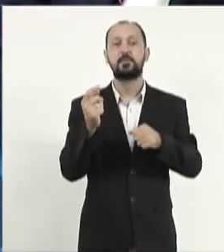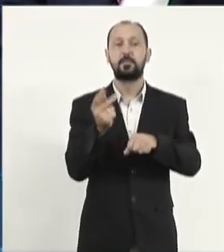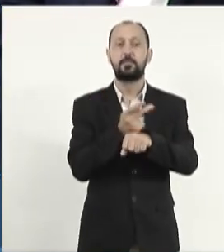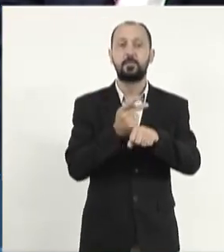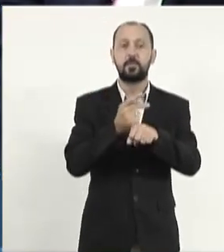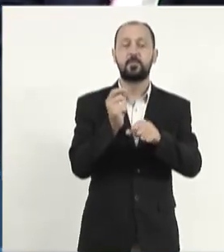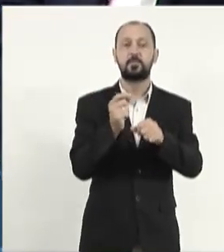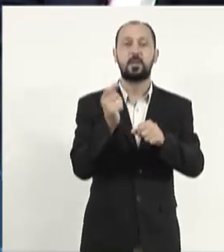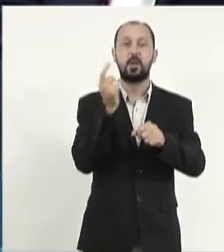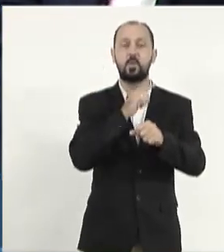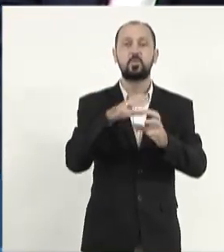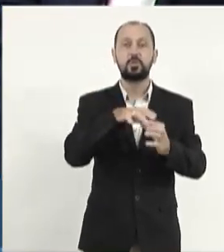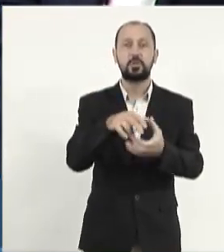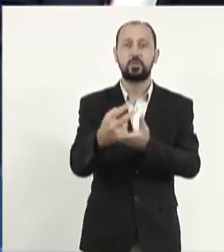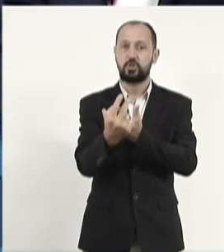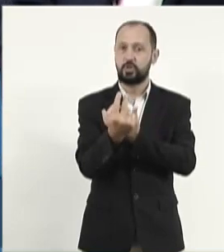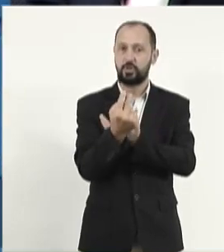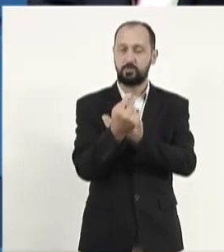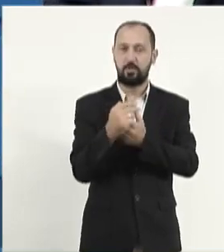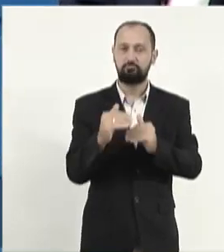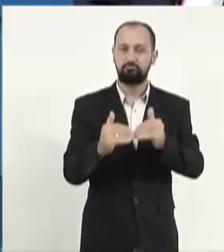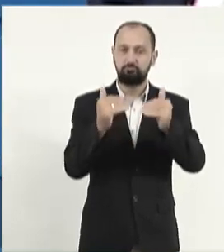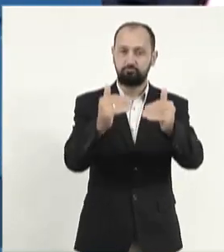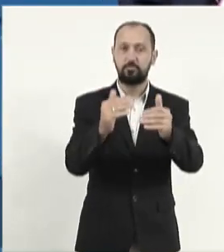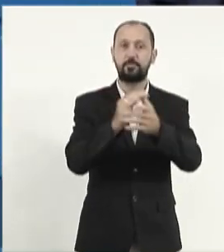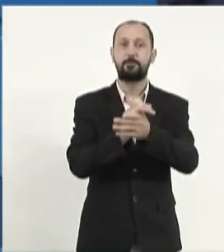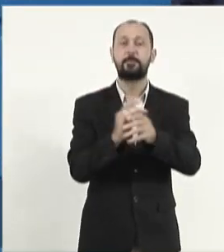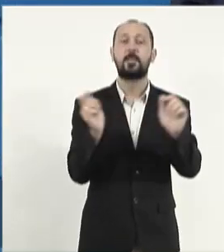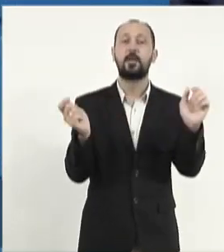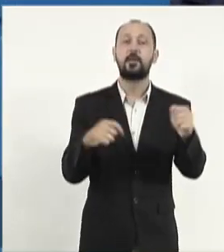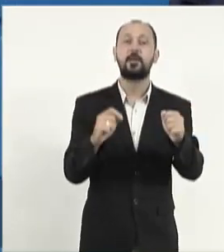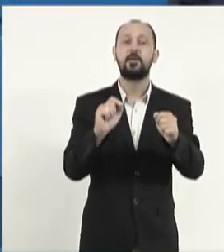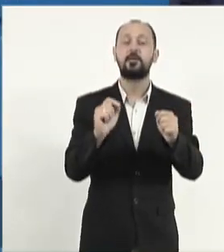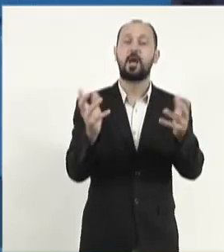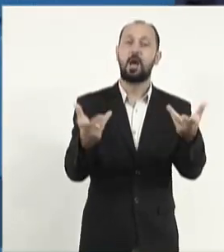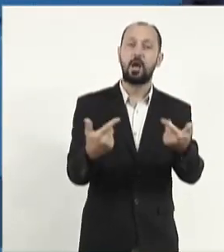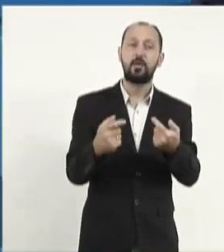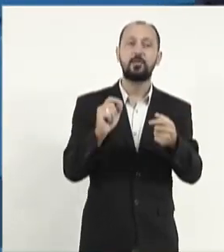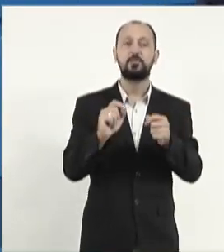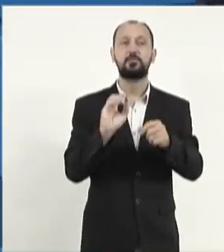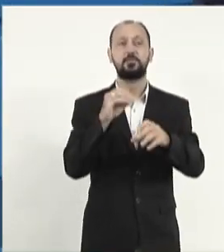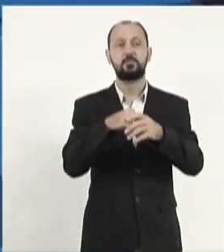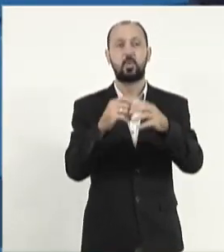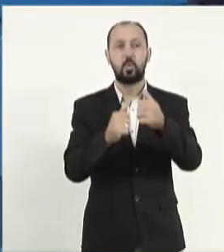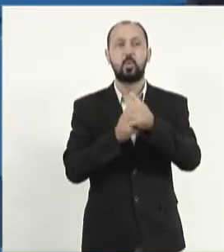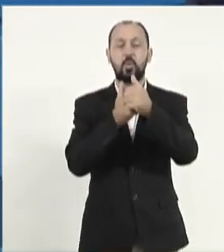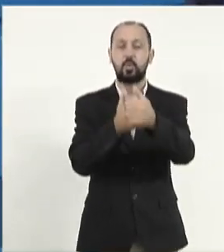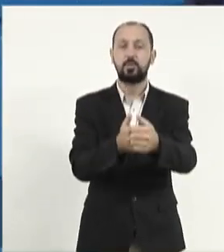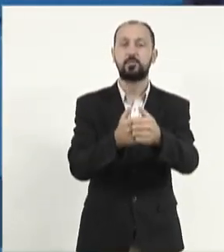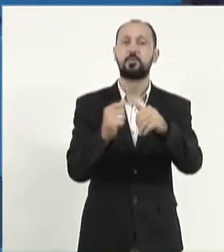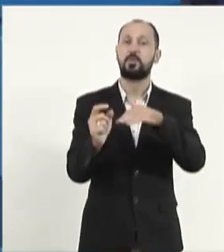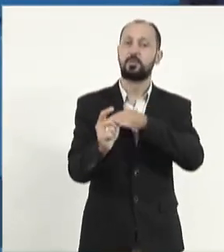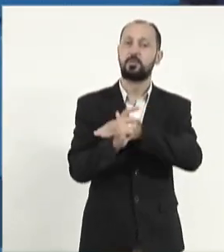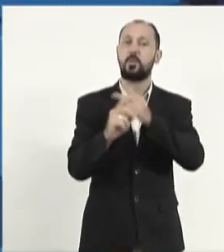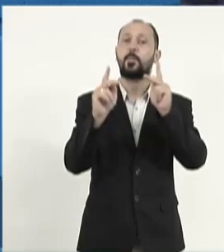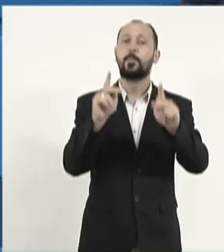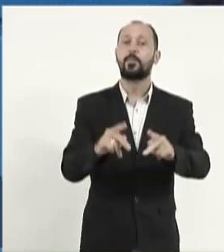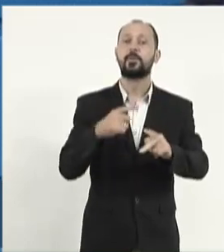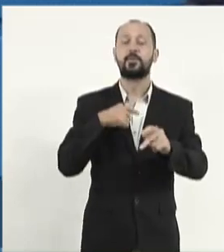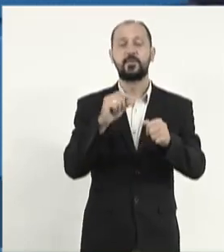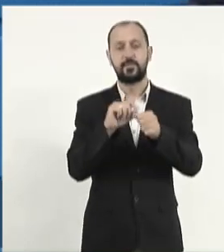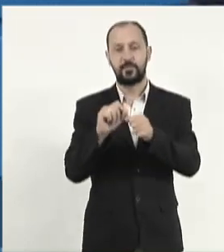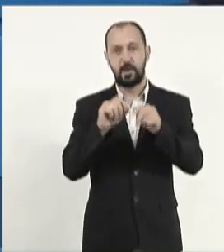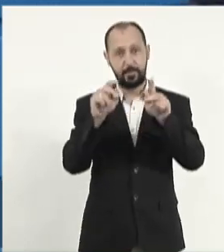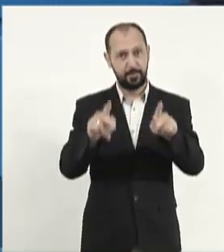sua sustentabilidade. O que é preciso é eficiência e eficácia, tá certo? No acompanhamento do serviço público que é